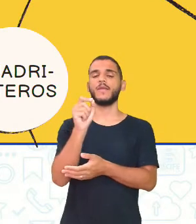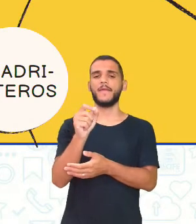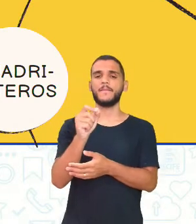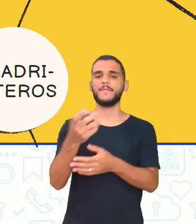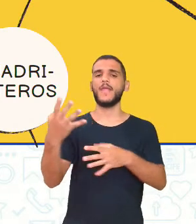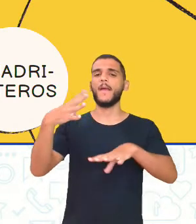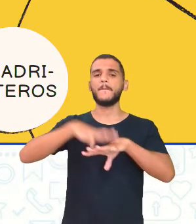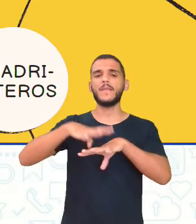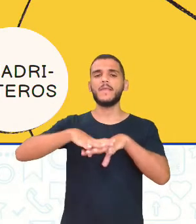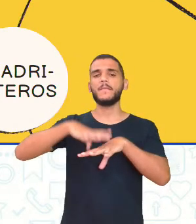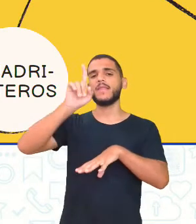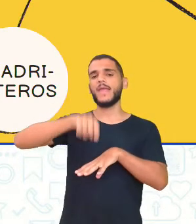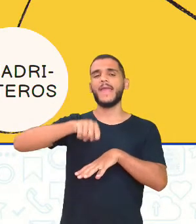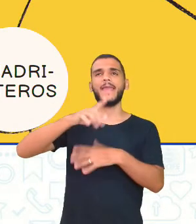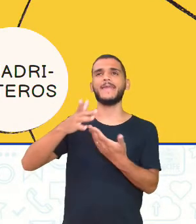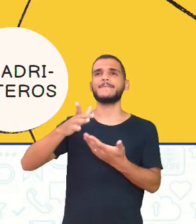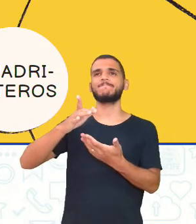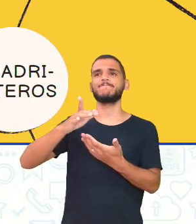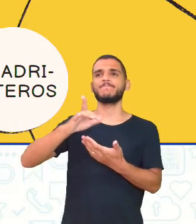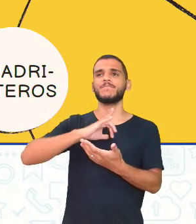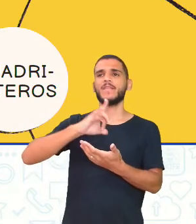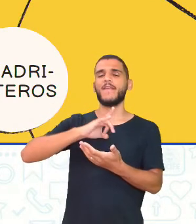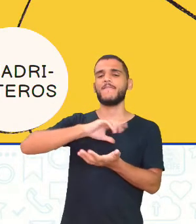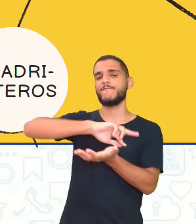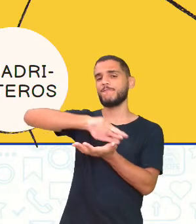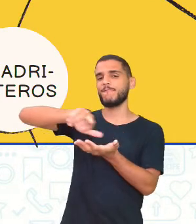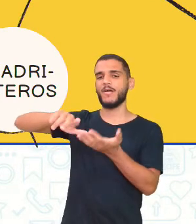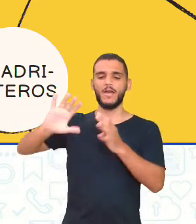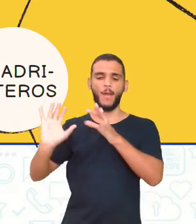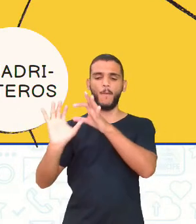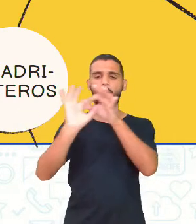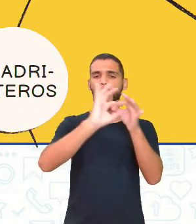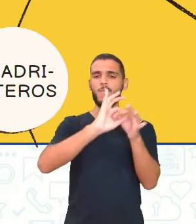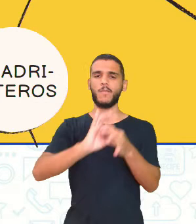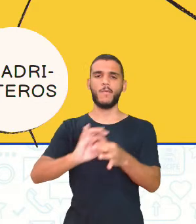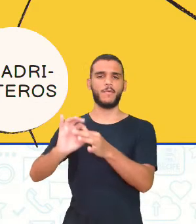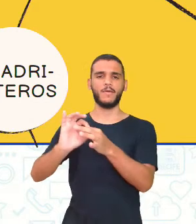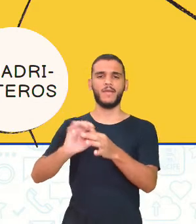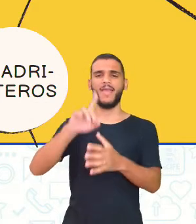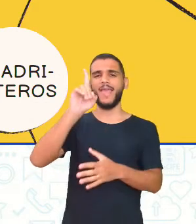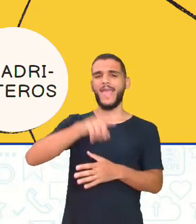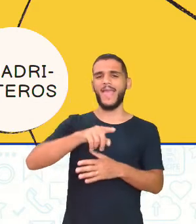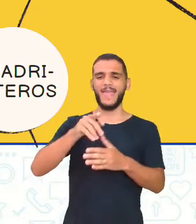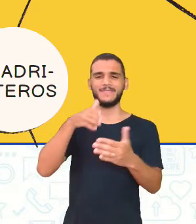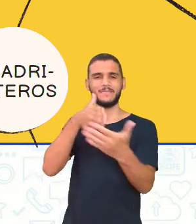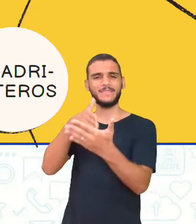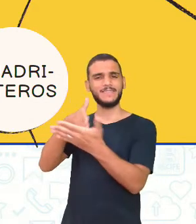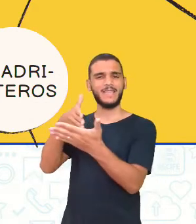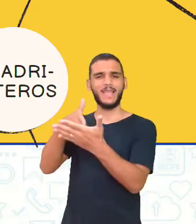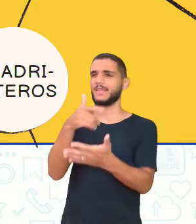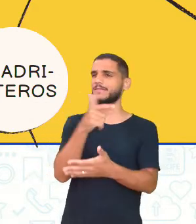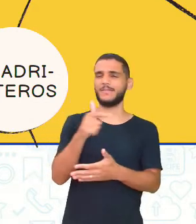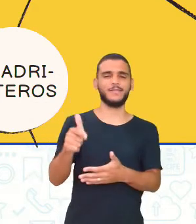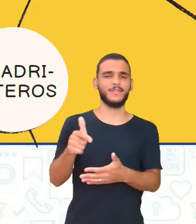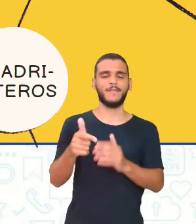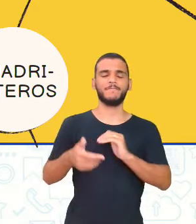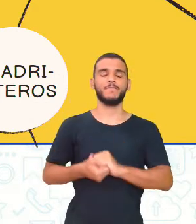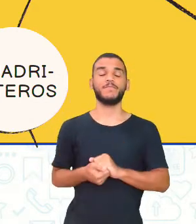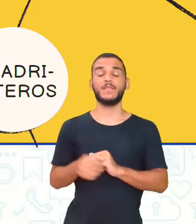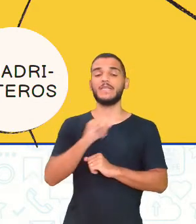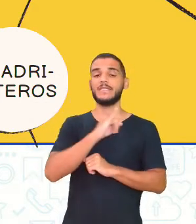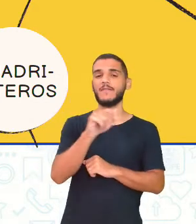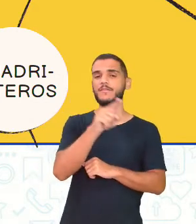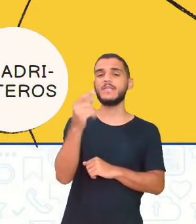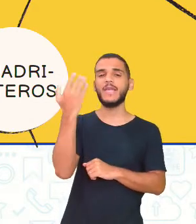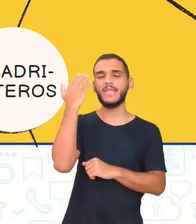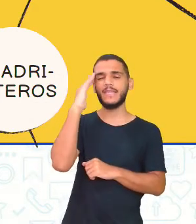ela é cheia de ligações, não são caixinhas. E quanto mais vocês entenderem que